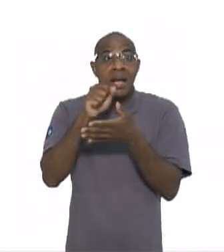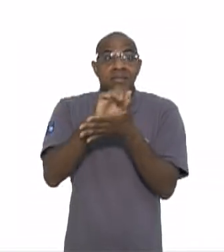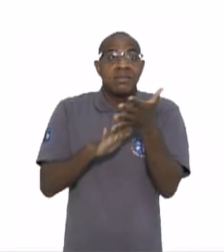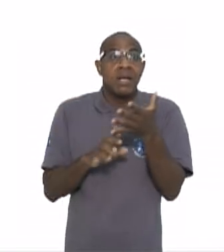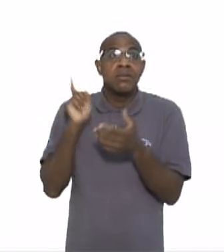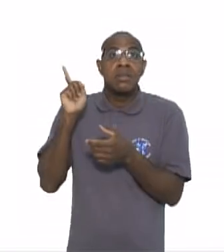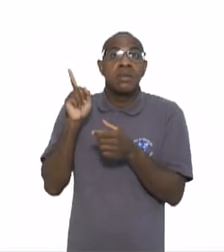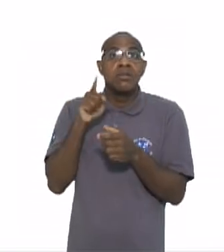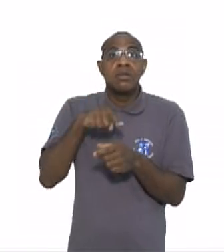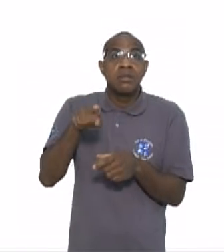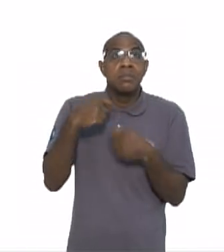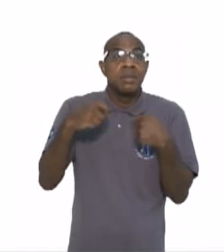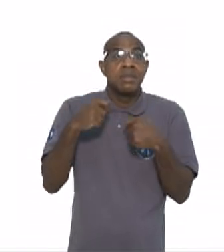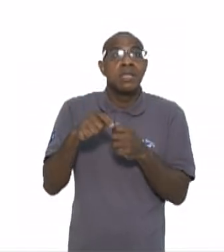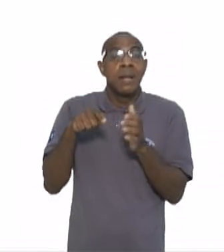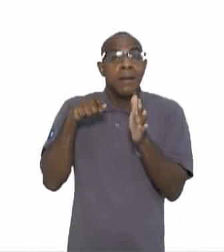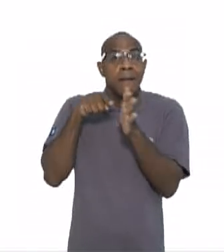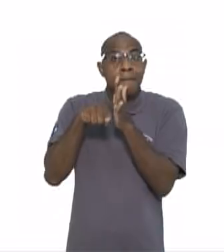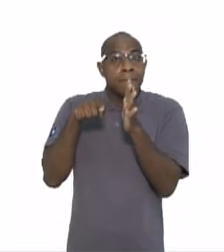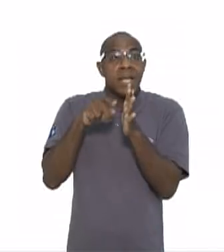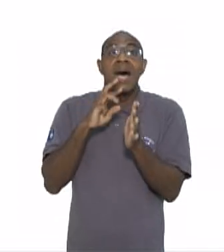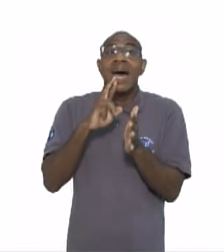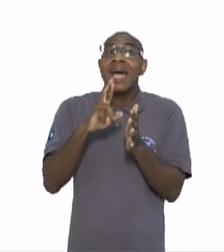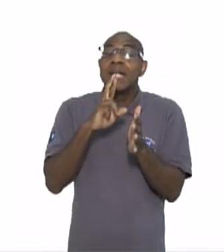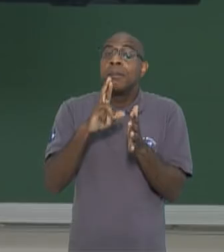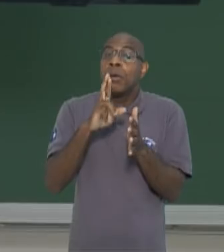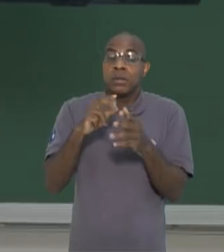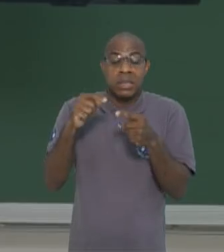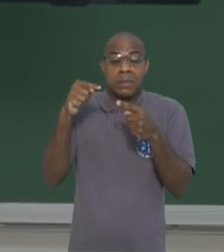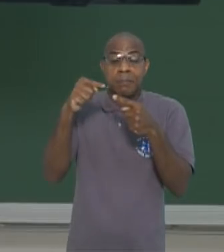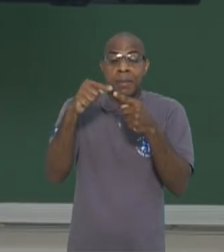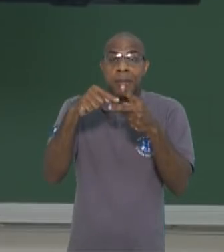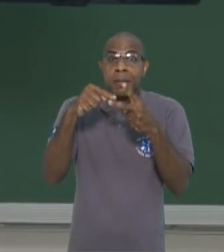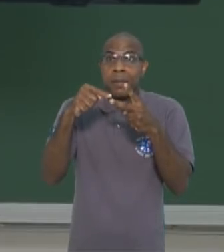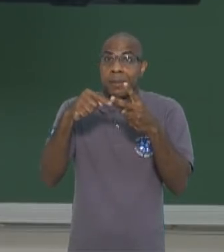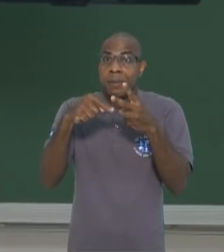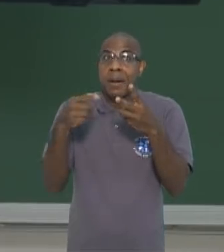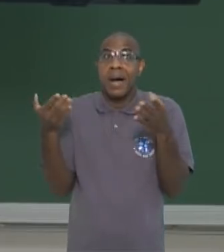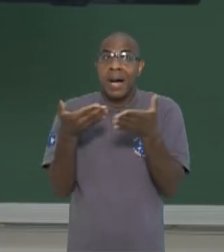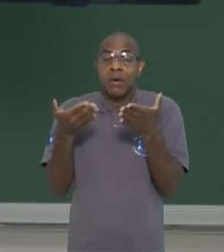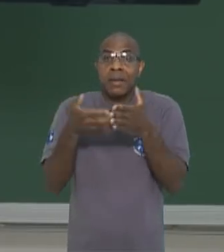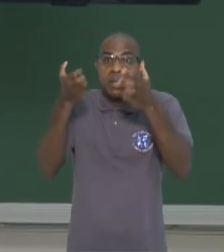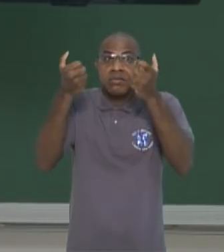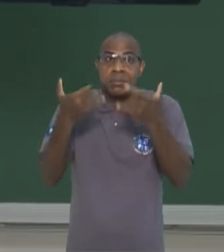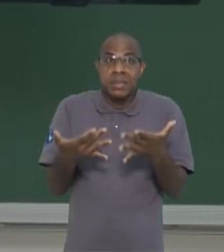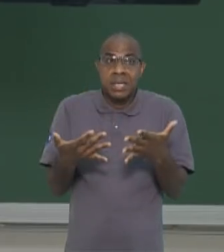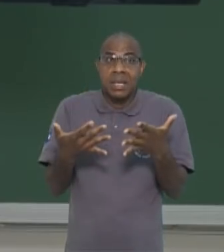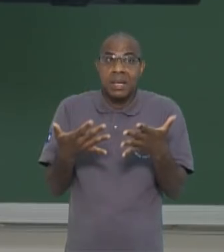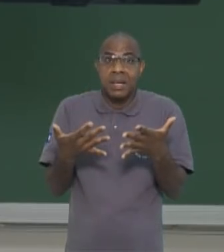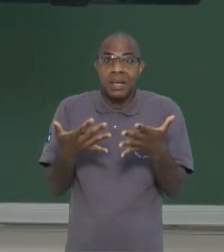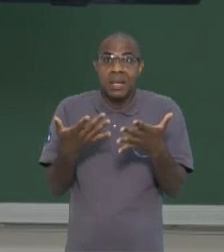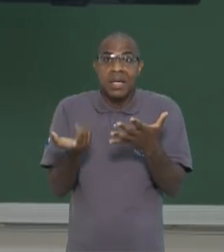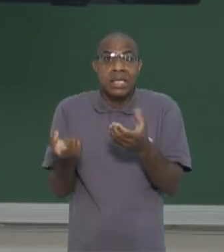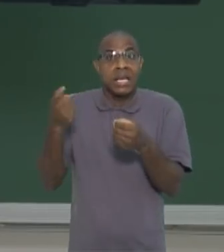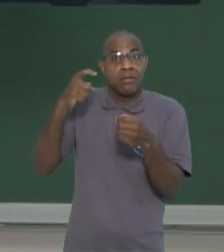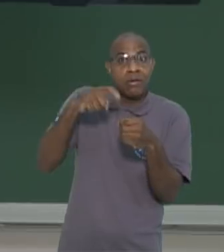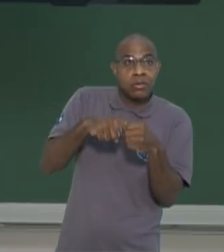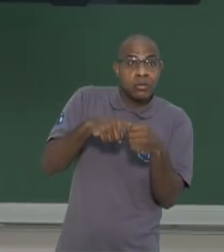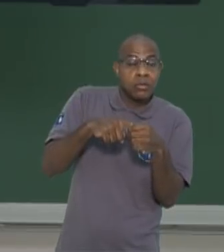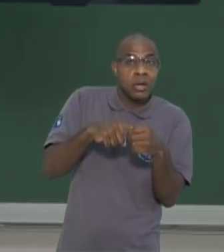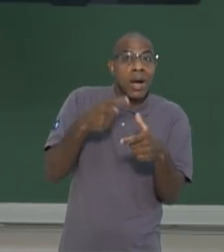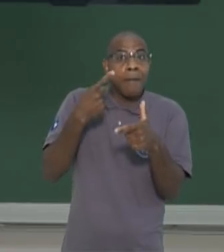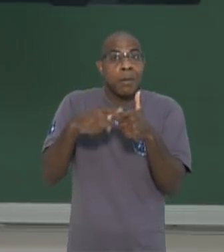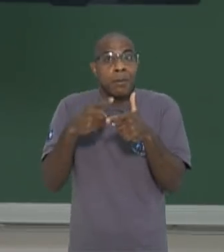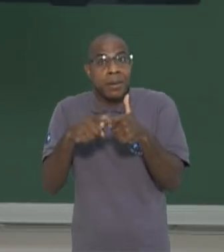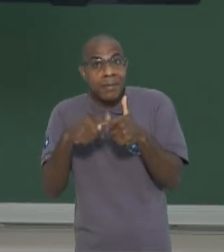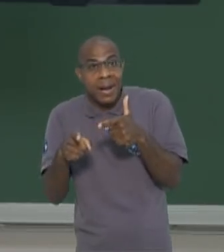atividade que vocês têm que responder as duas questõezinhas de acordo com o que a gente viu até agora e que eu expliquei, que ali o retomando, né, a nossa